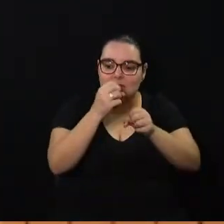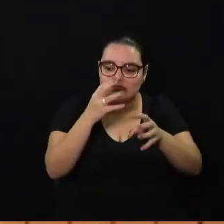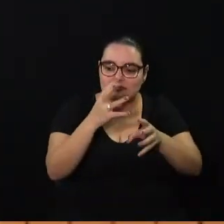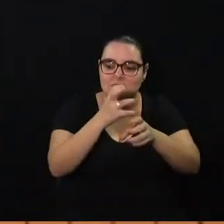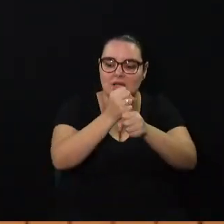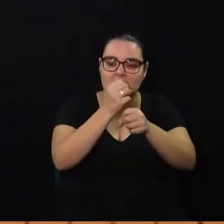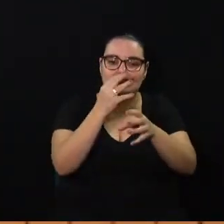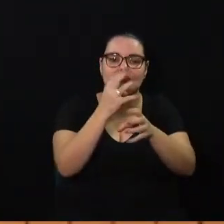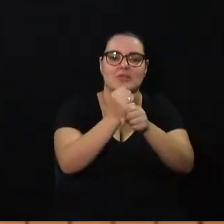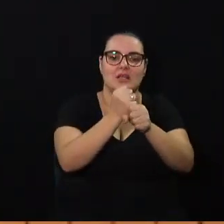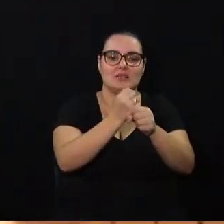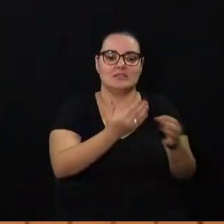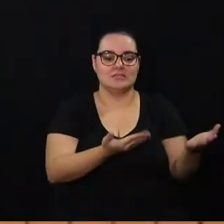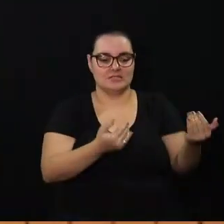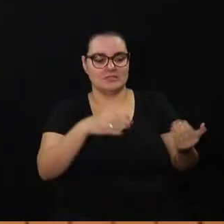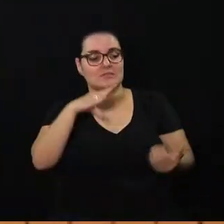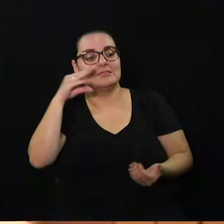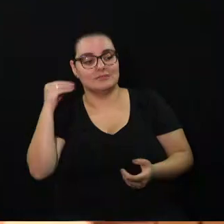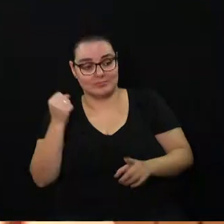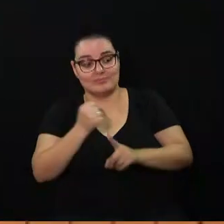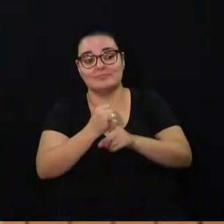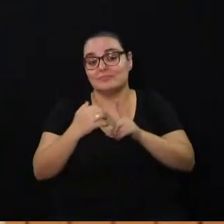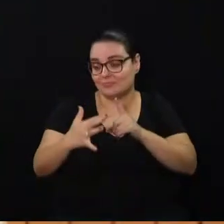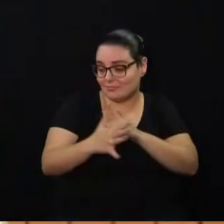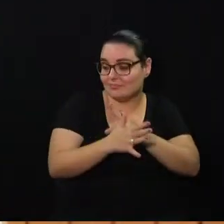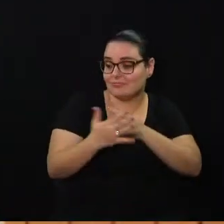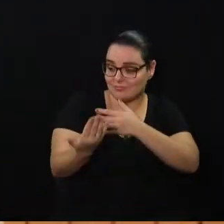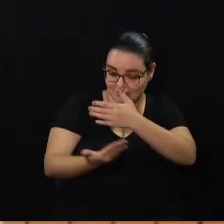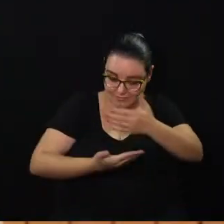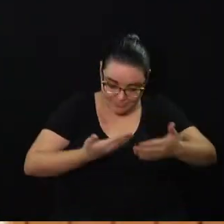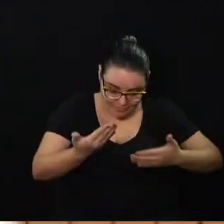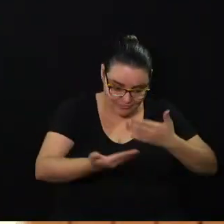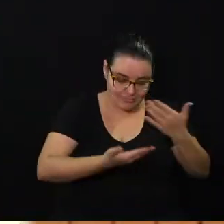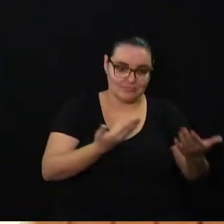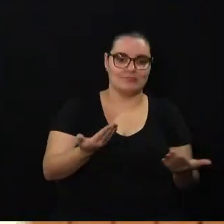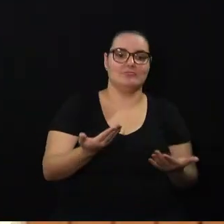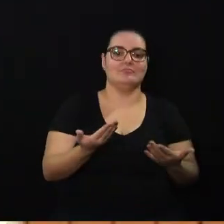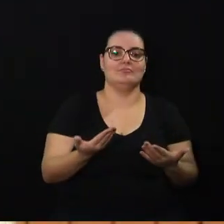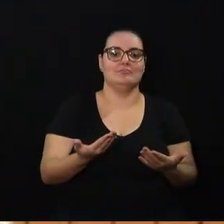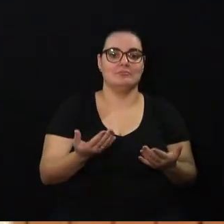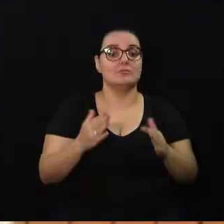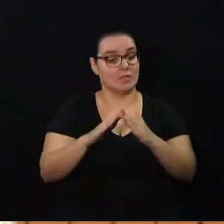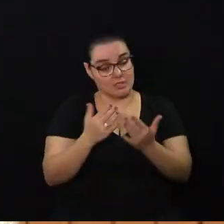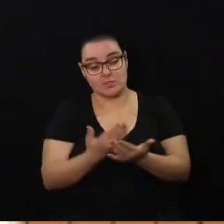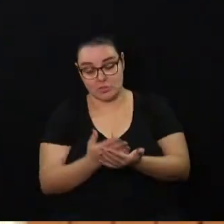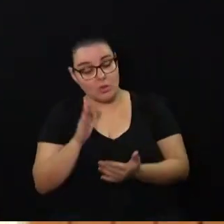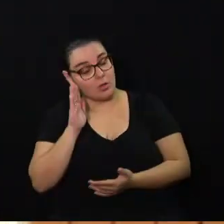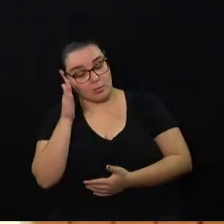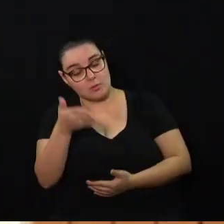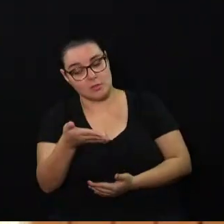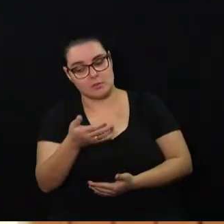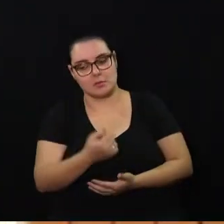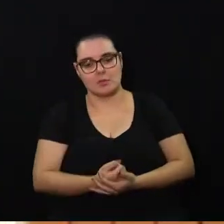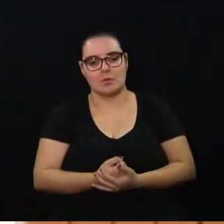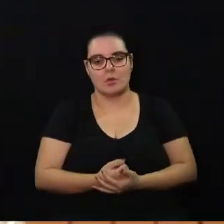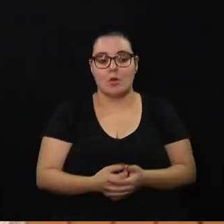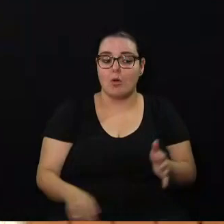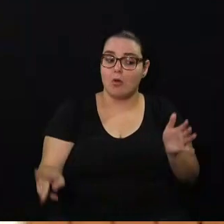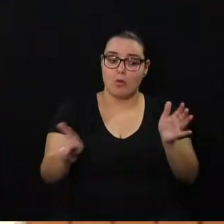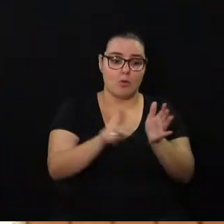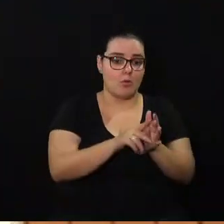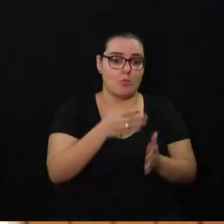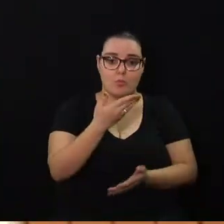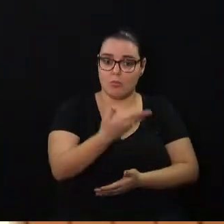uma fase principalmente social para todo mundo né é na escola principalmente o próprio indivíduo